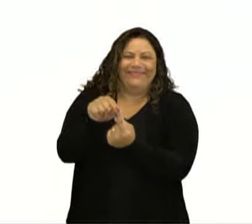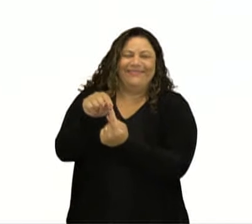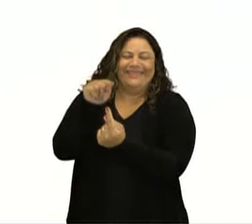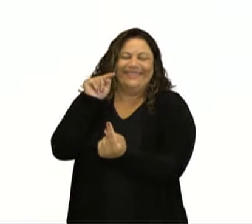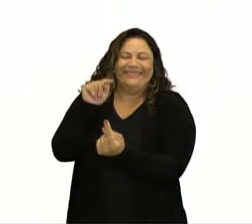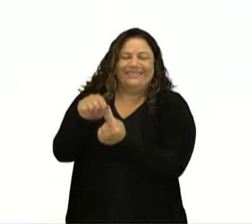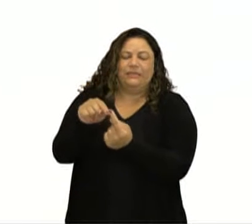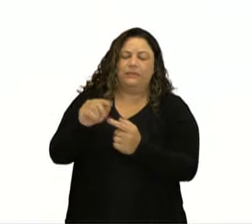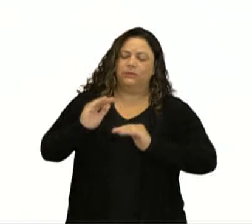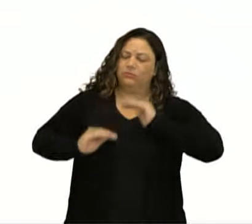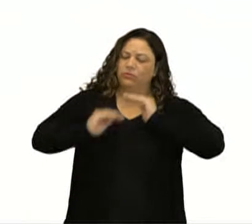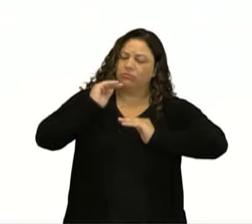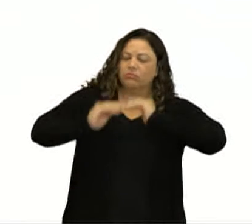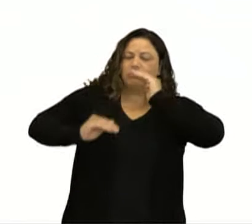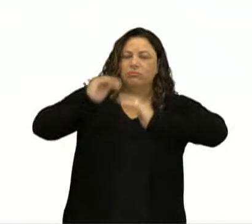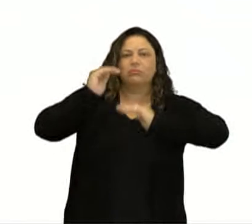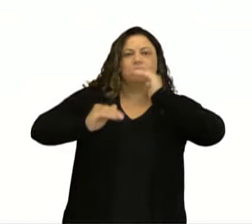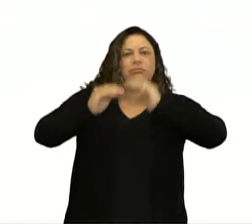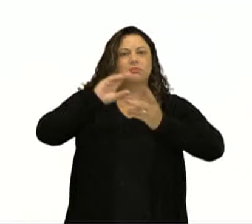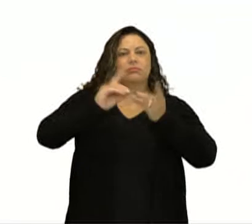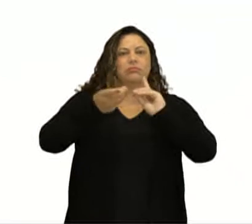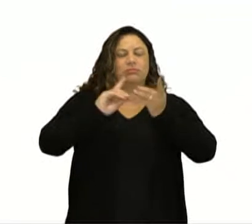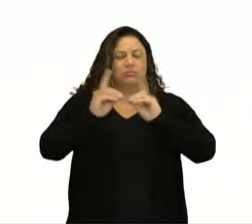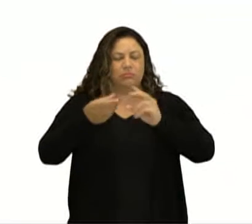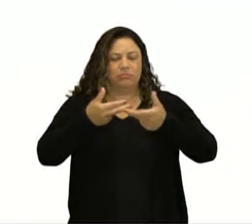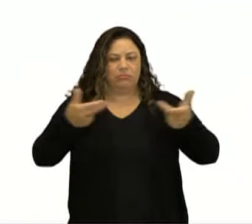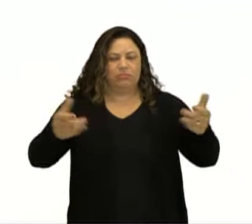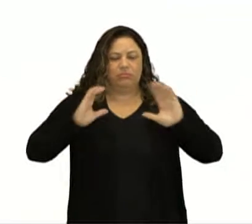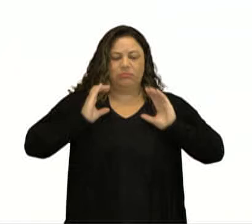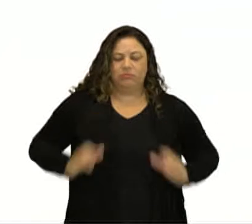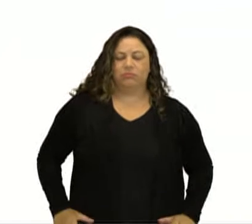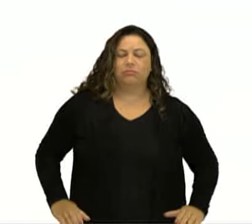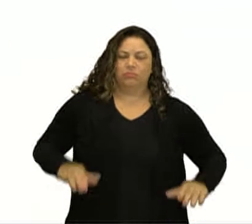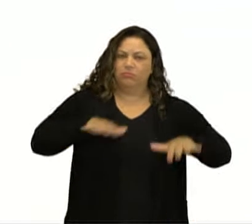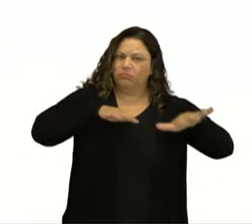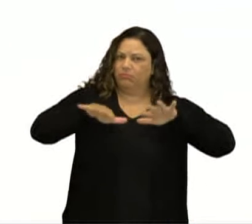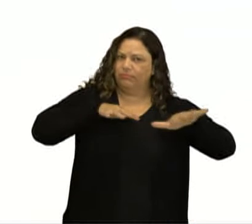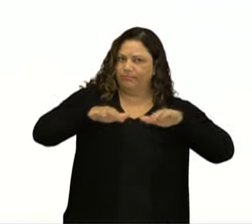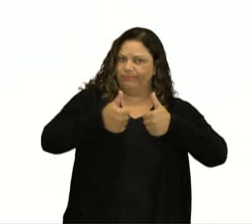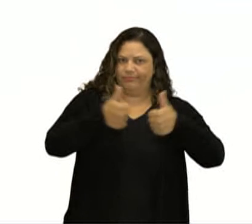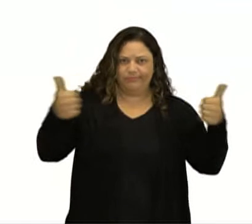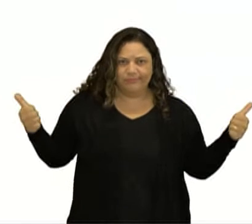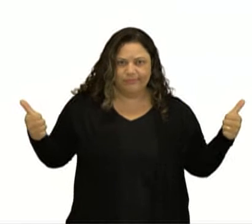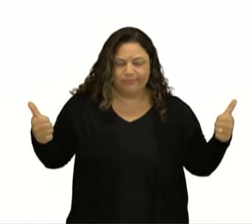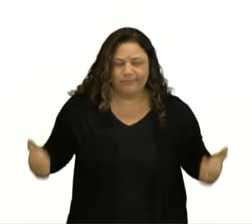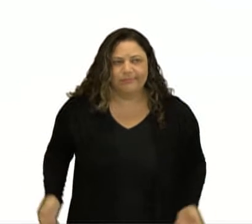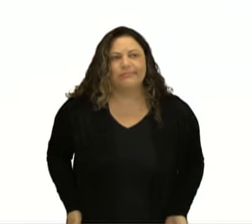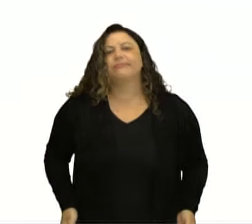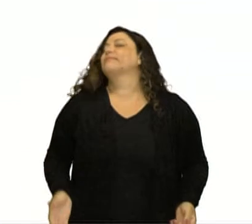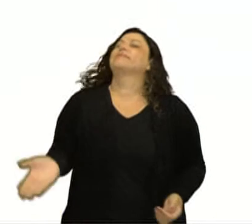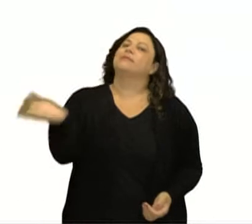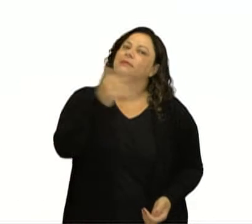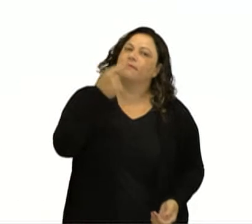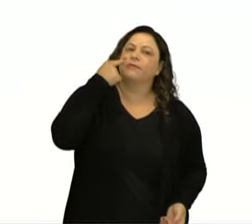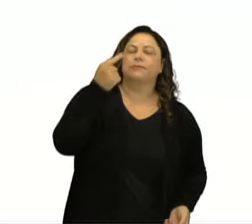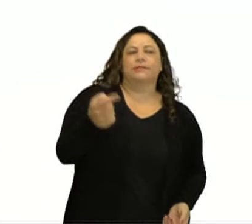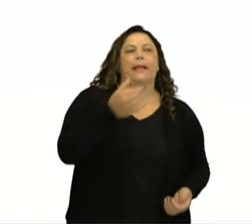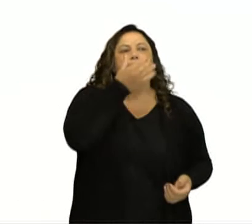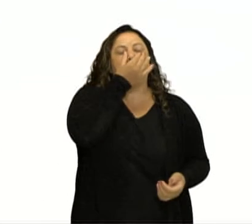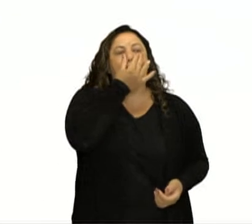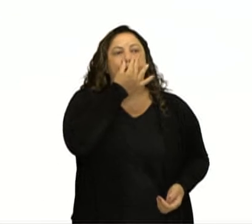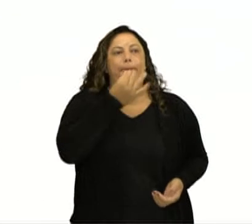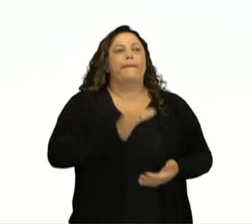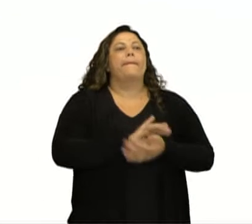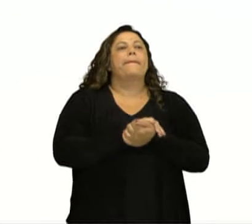construir a dinâmica do movimento, o comportamento do movimento, certo? Então, vamos lá. Esse